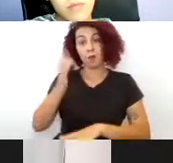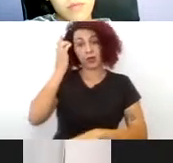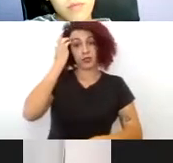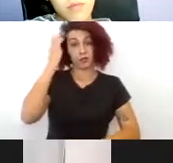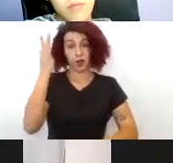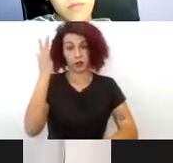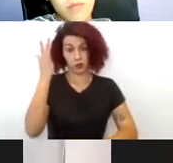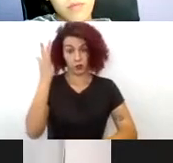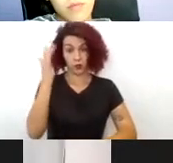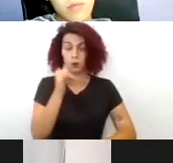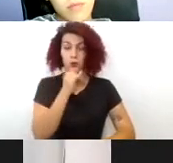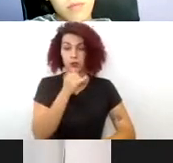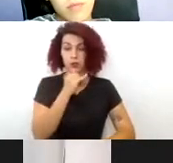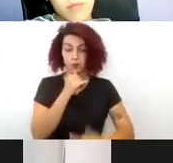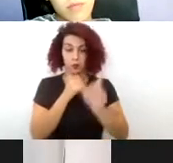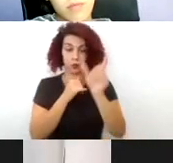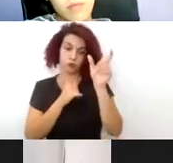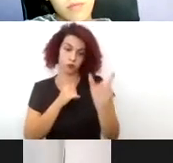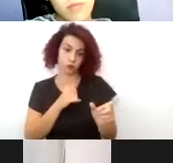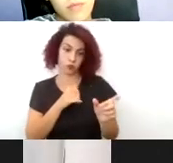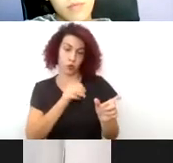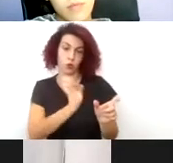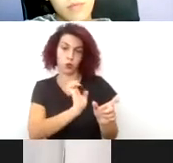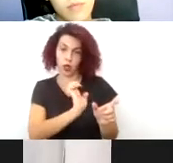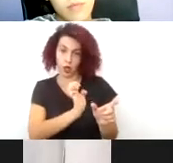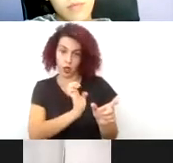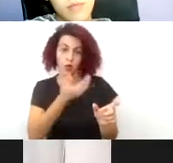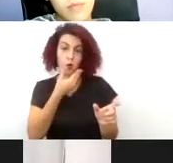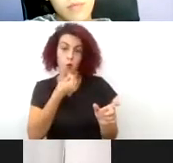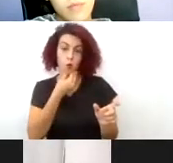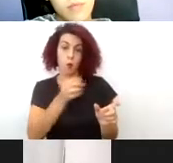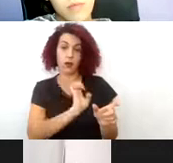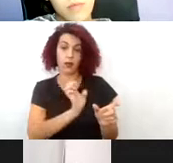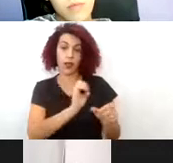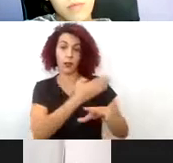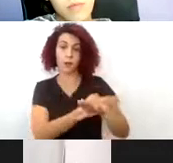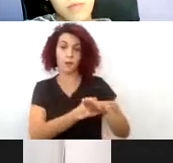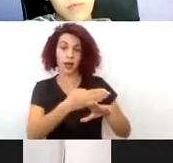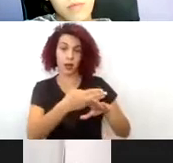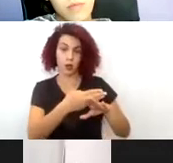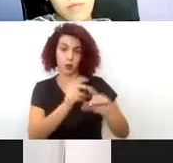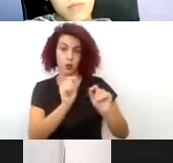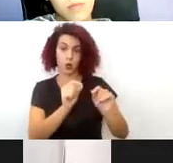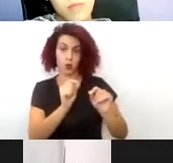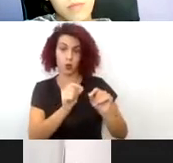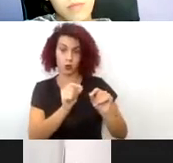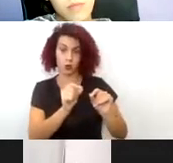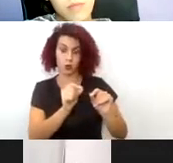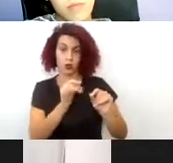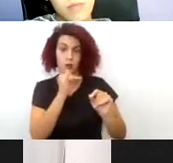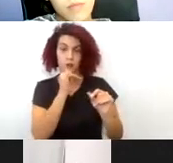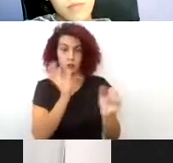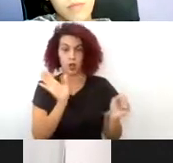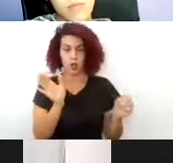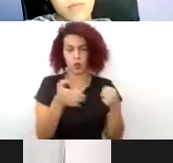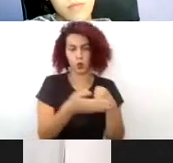conseguir convencer um homossexual né um homem gay Branco a entrar no armário em